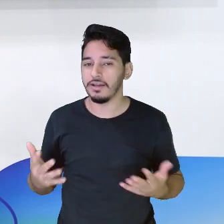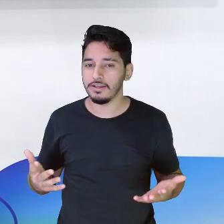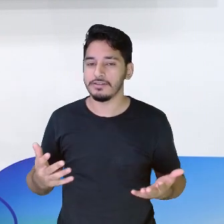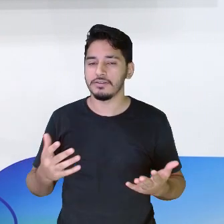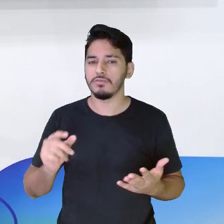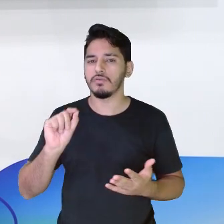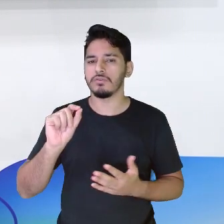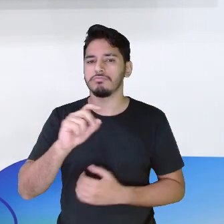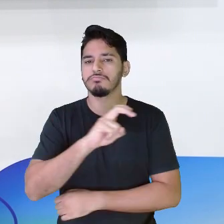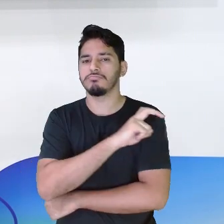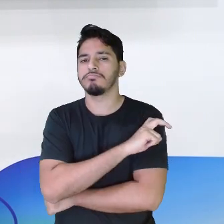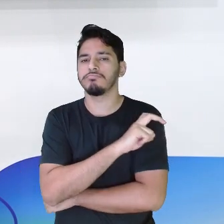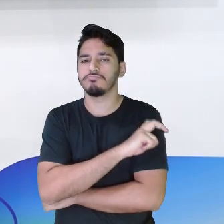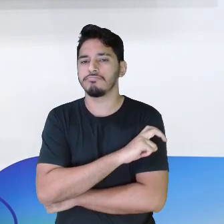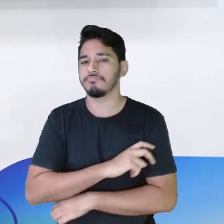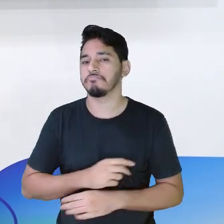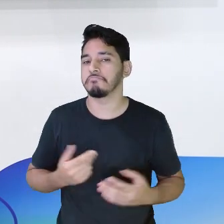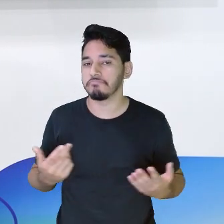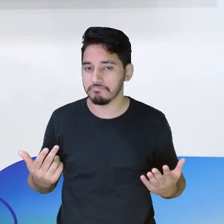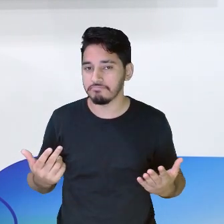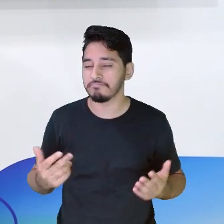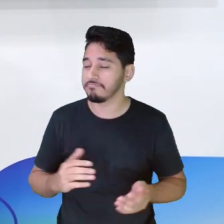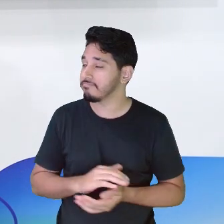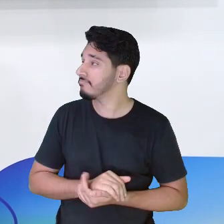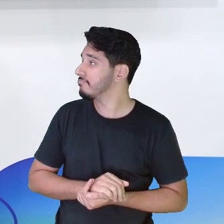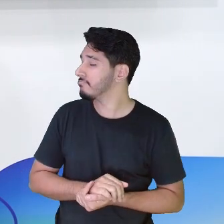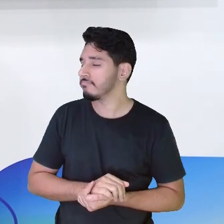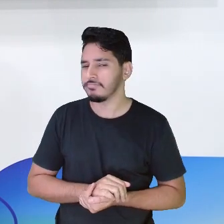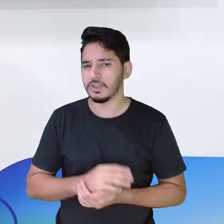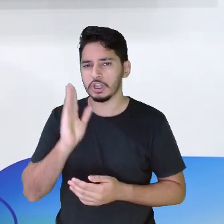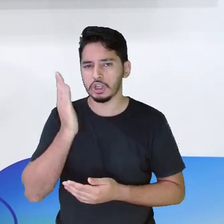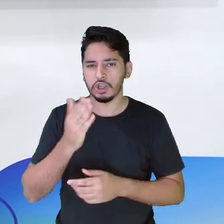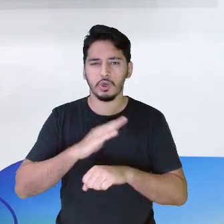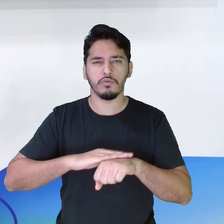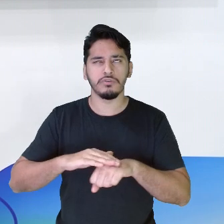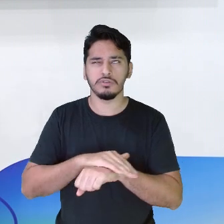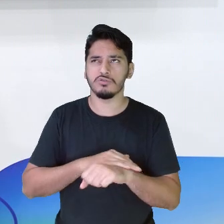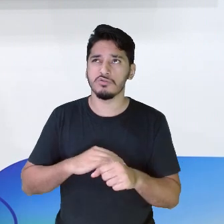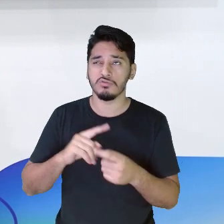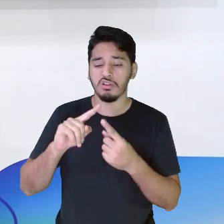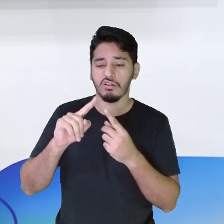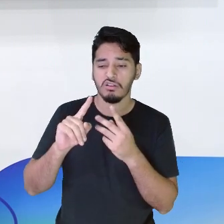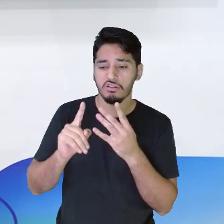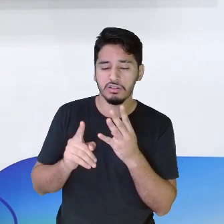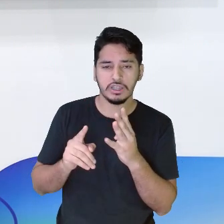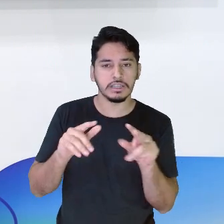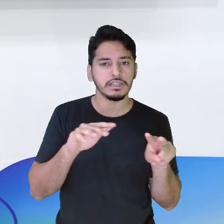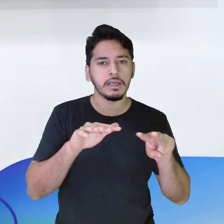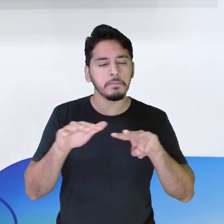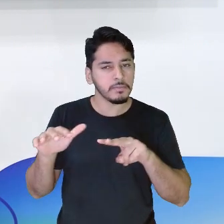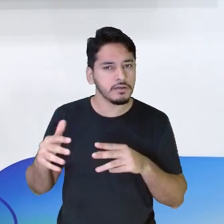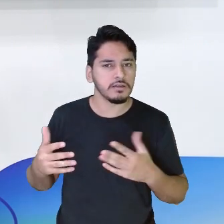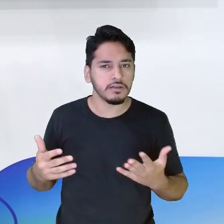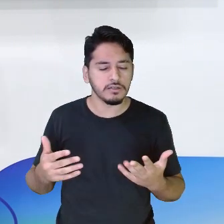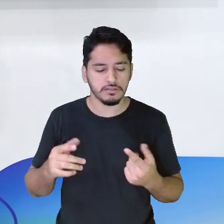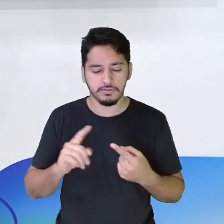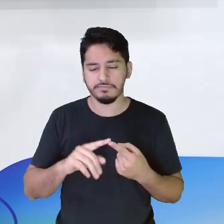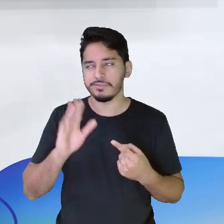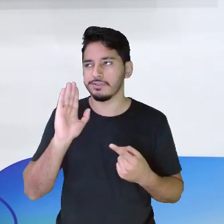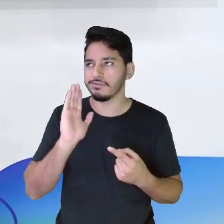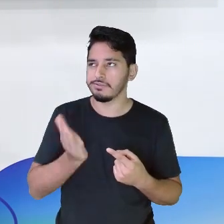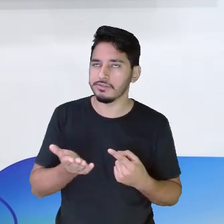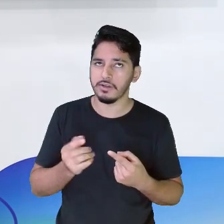para os quintos anos. A gente já conversou sobre tanta coisa, né, durante a semana. A gente já